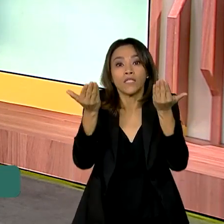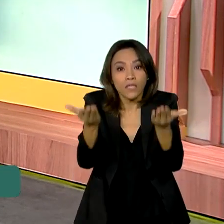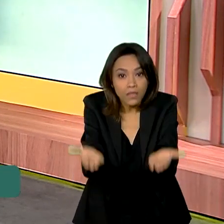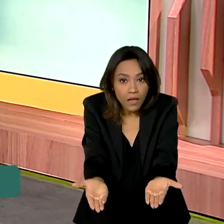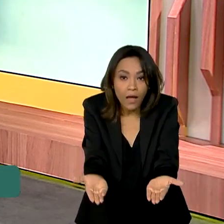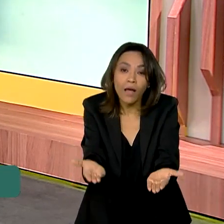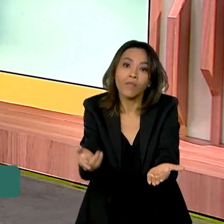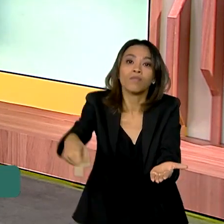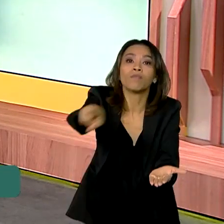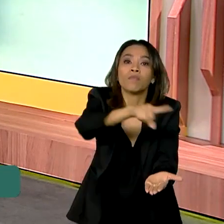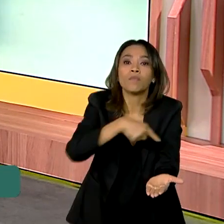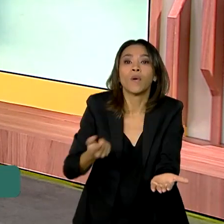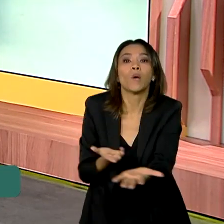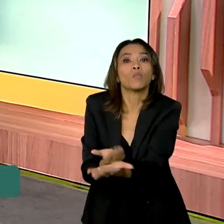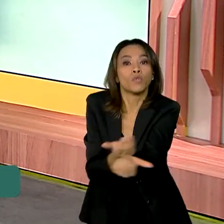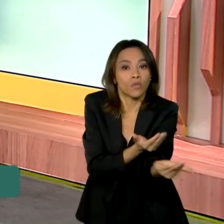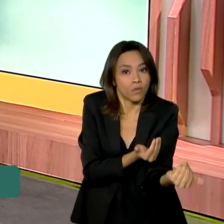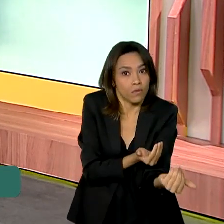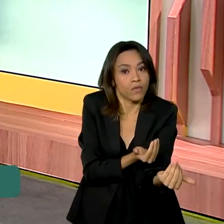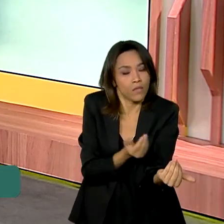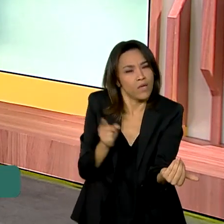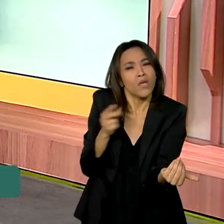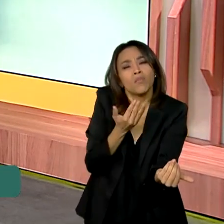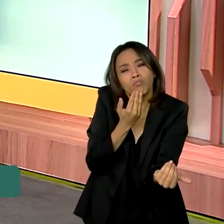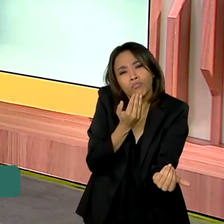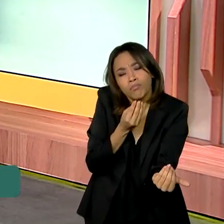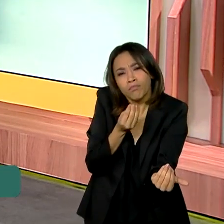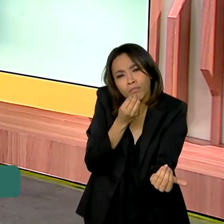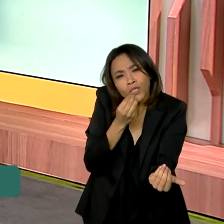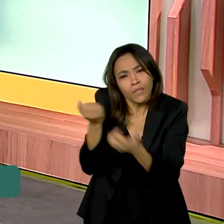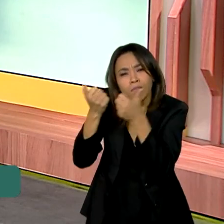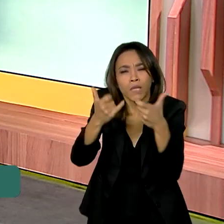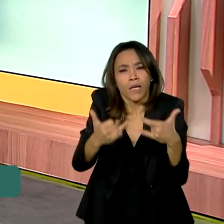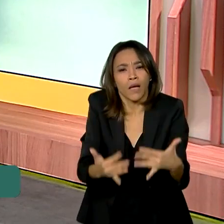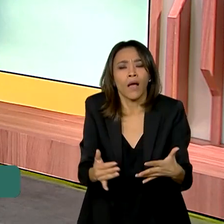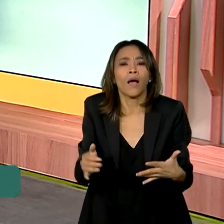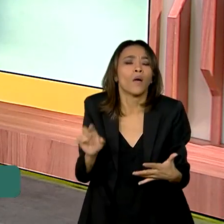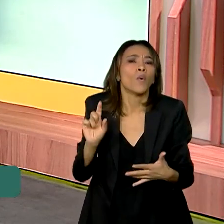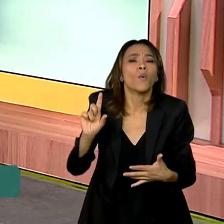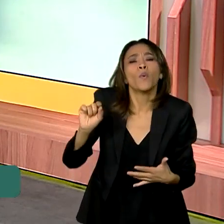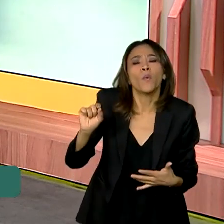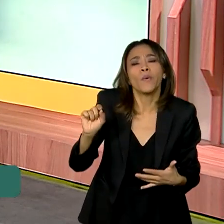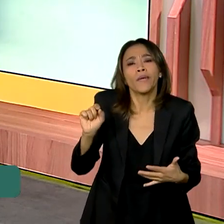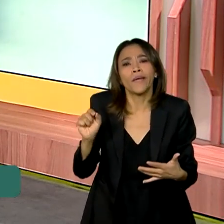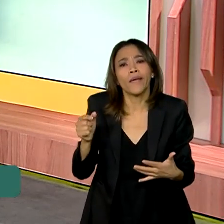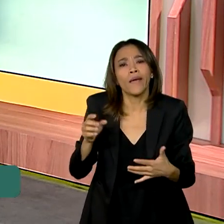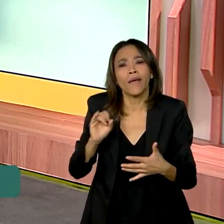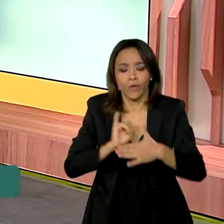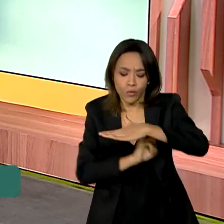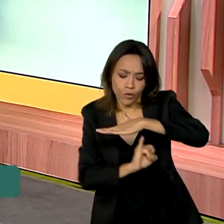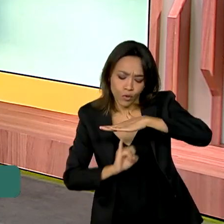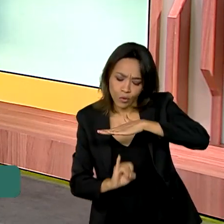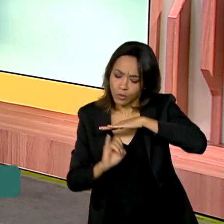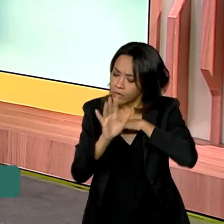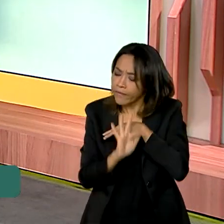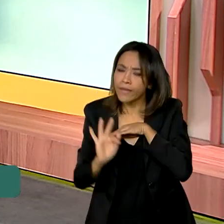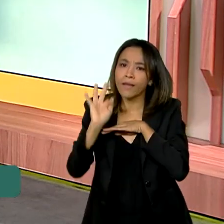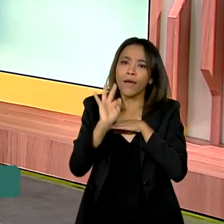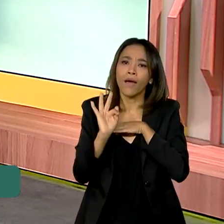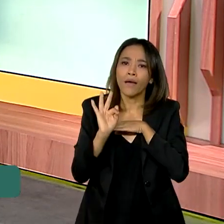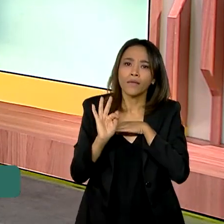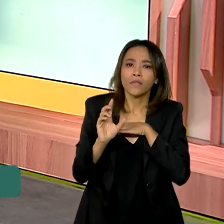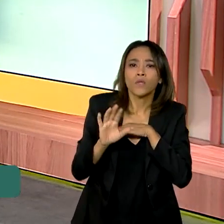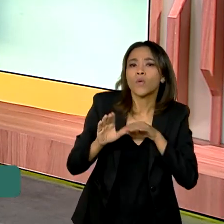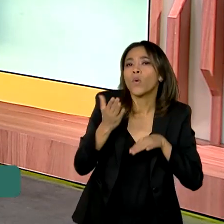socioeconômica dos jovens. Seria interessante também o senhor explicar, diretor, o que são os institutos federais, afinal, que tipo